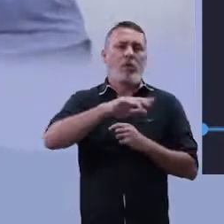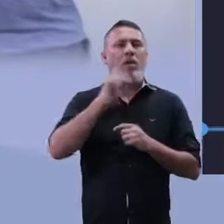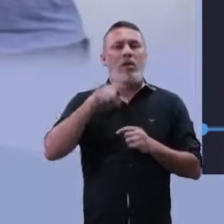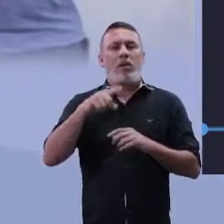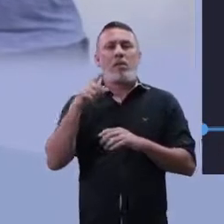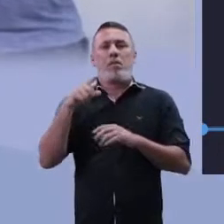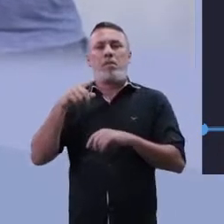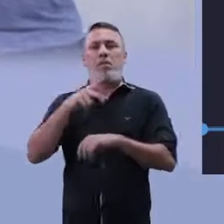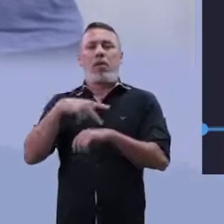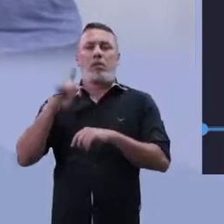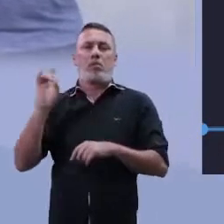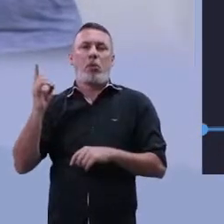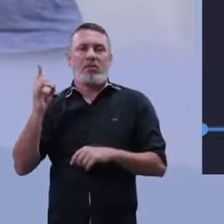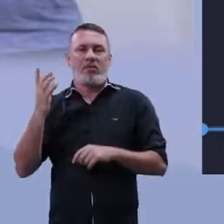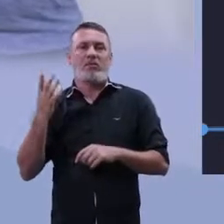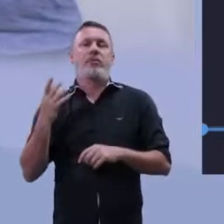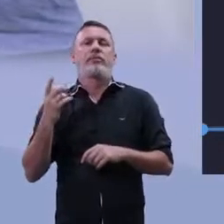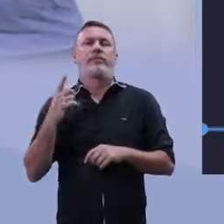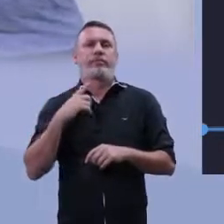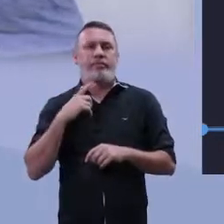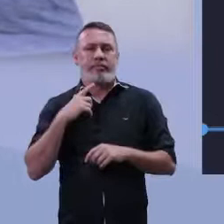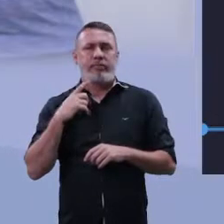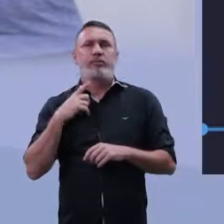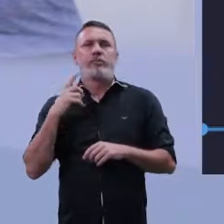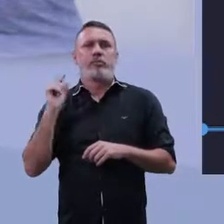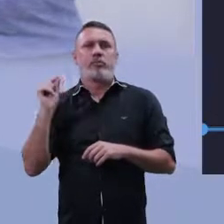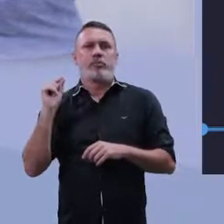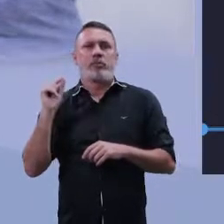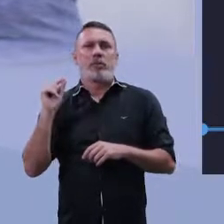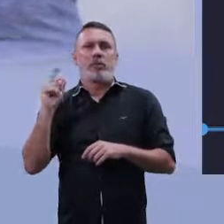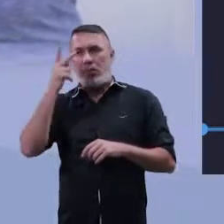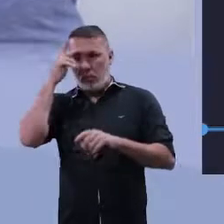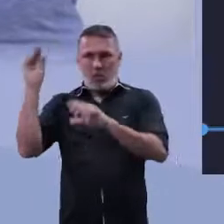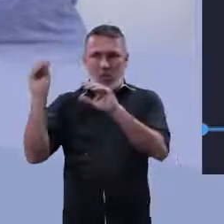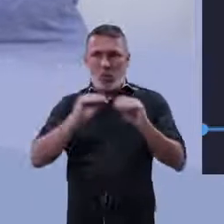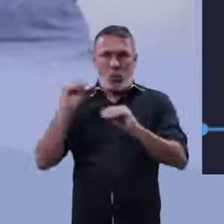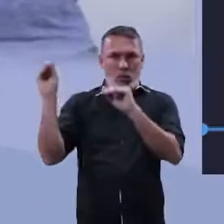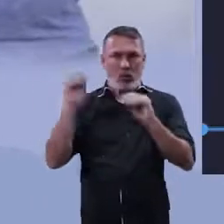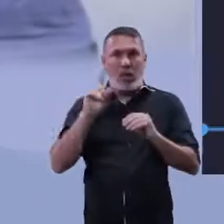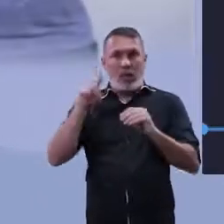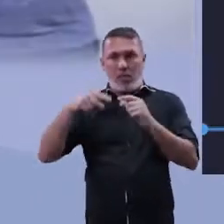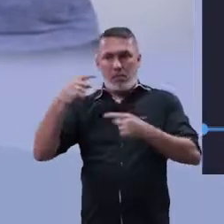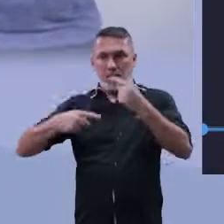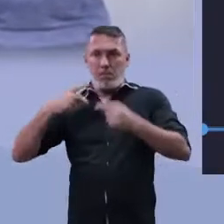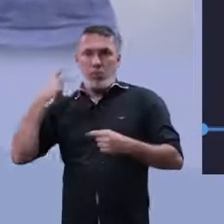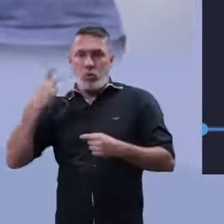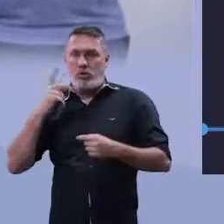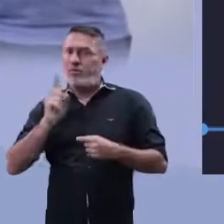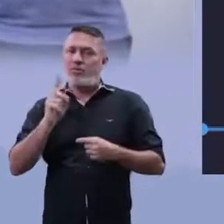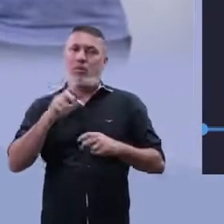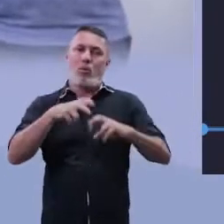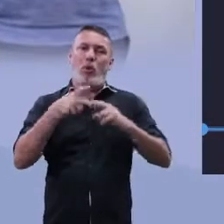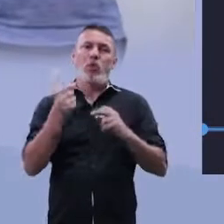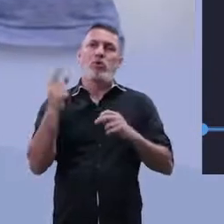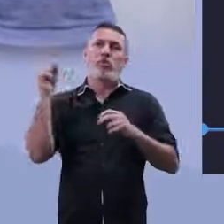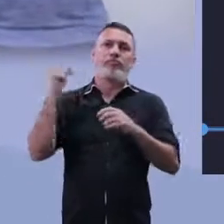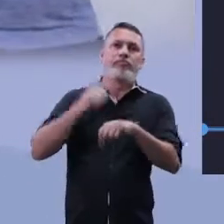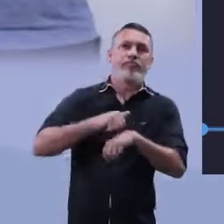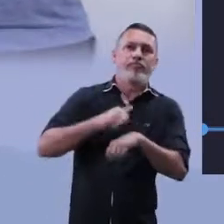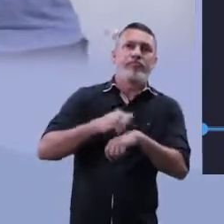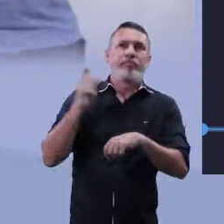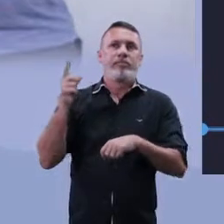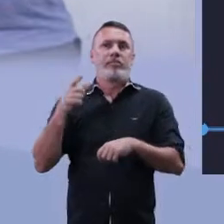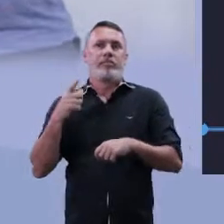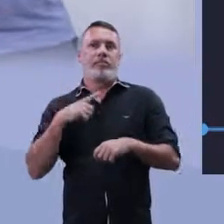população boliviana. Esse dado demonstra que a motivação do fluxo de imigrantes, né, não são políticas, mas econômicas. Ou seja, as pessoas estão vindo para cá,